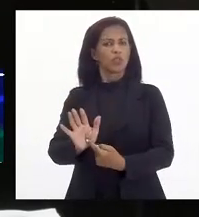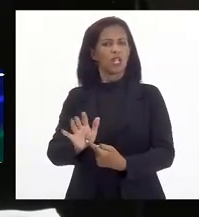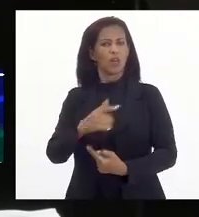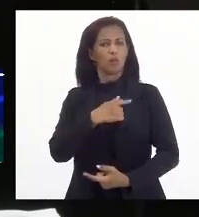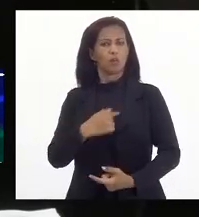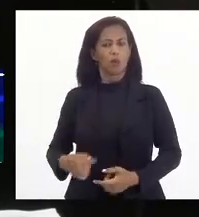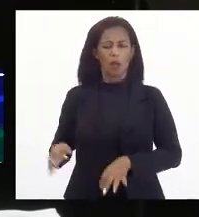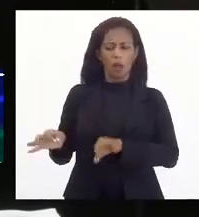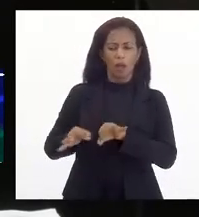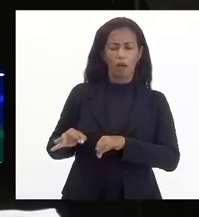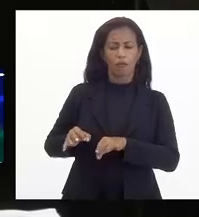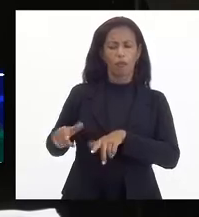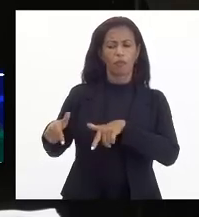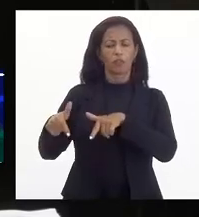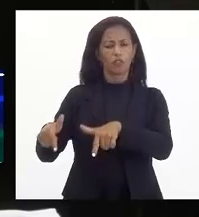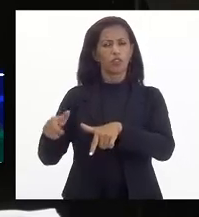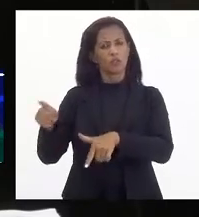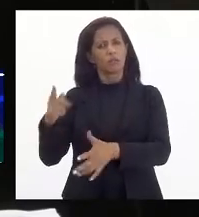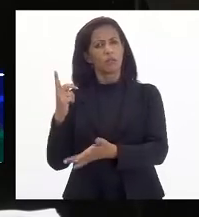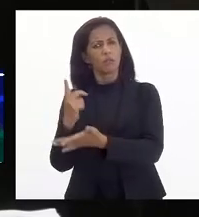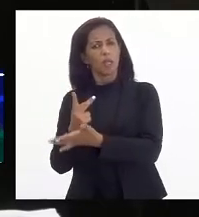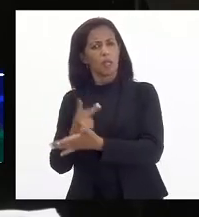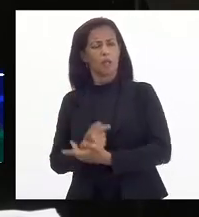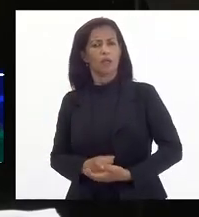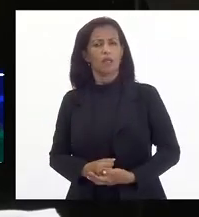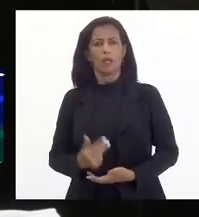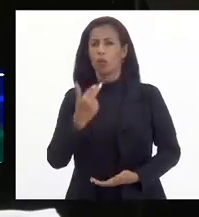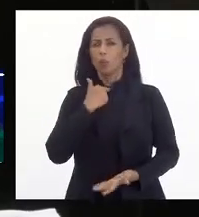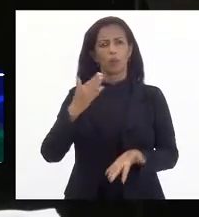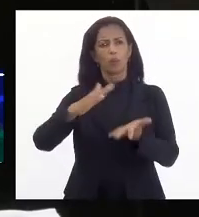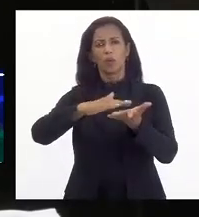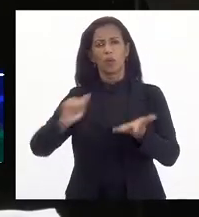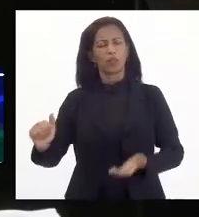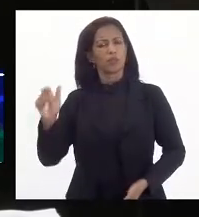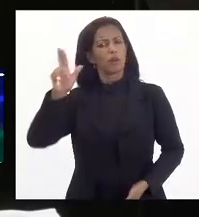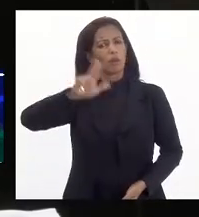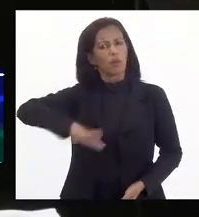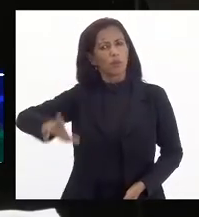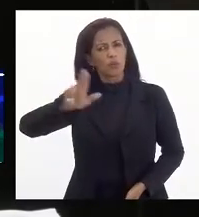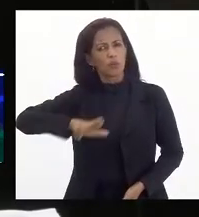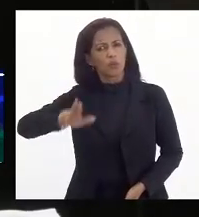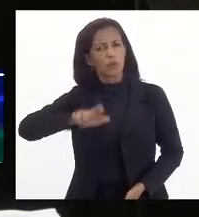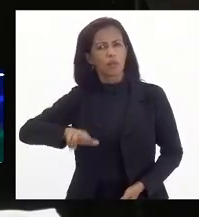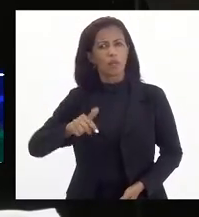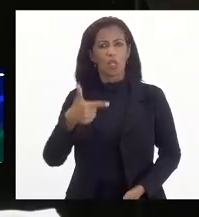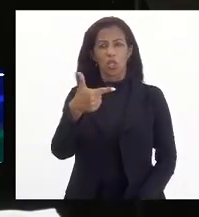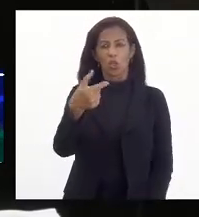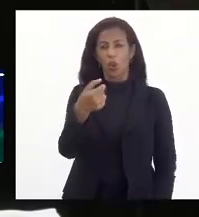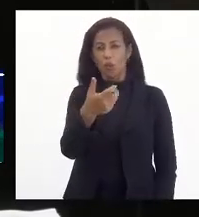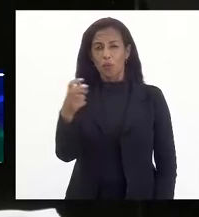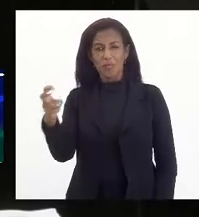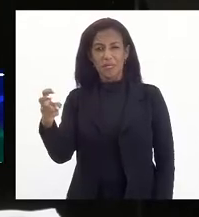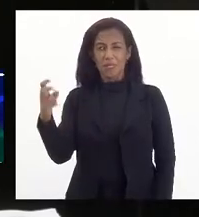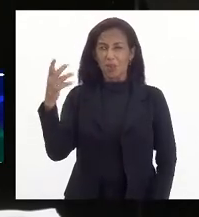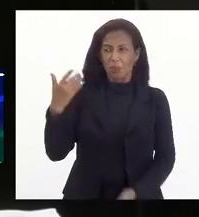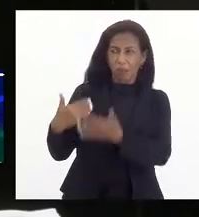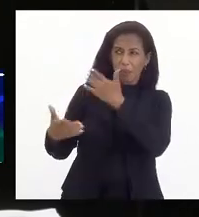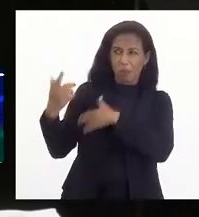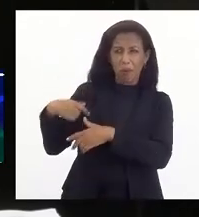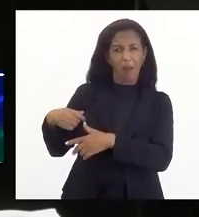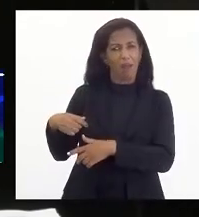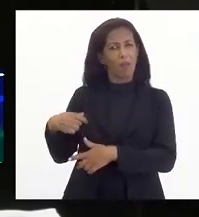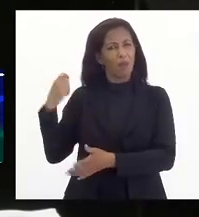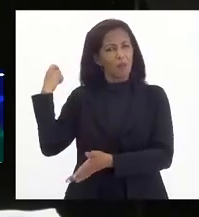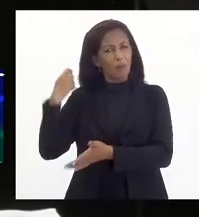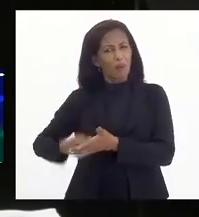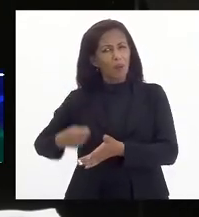que a forma dele Agir é incorreta ele não pode Xing ir uma universidade que convém 2005 tem uma luta da